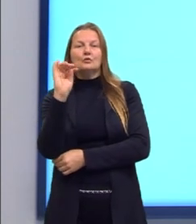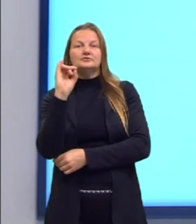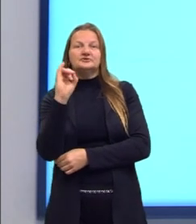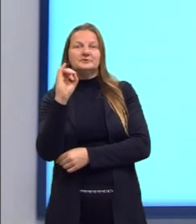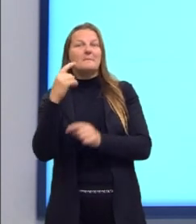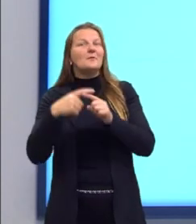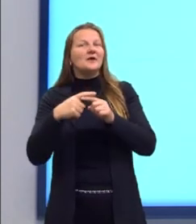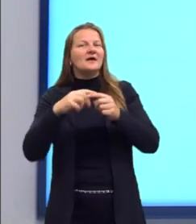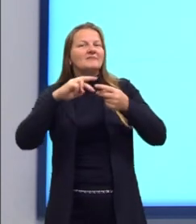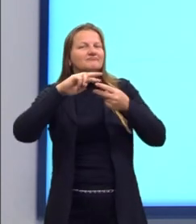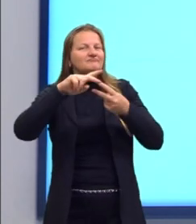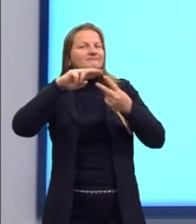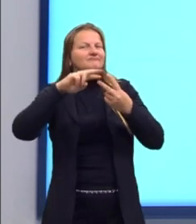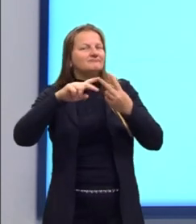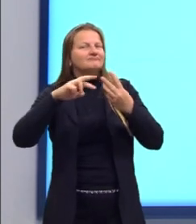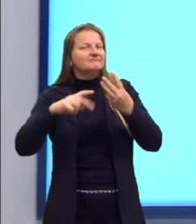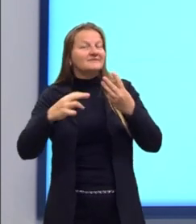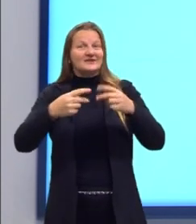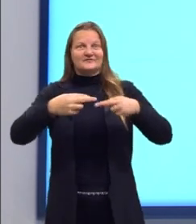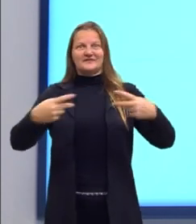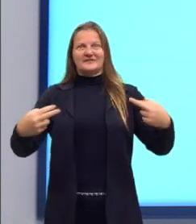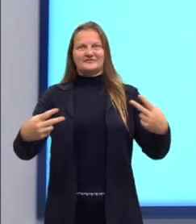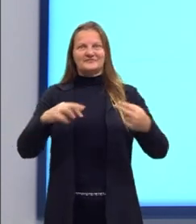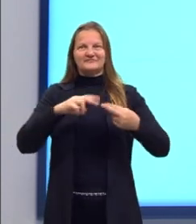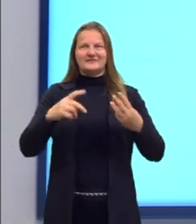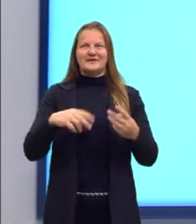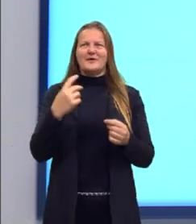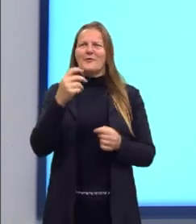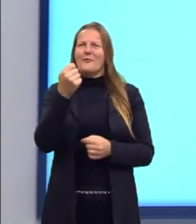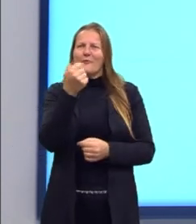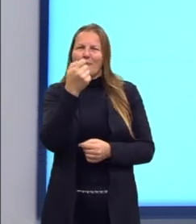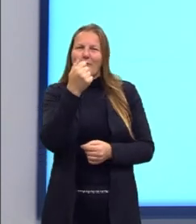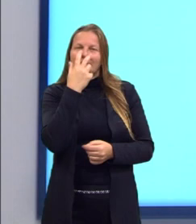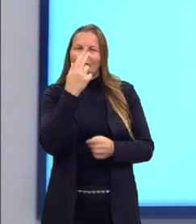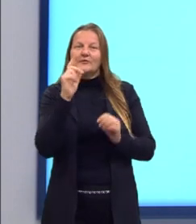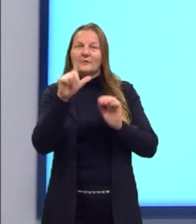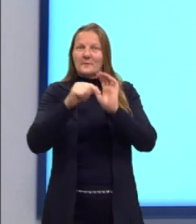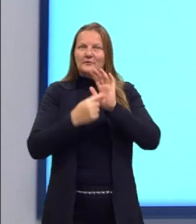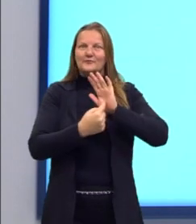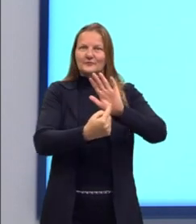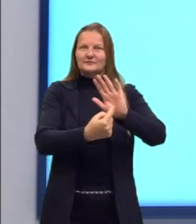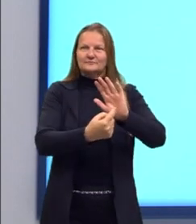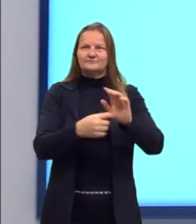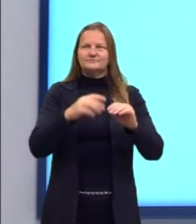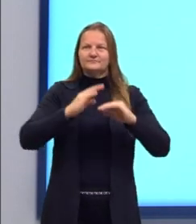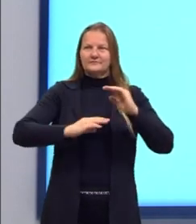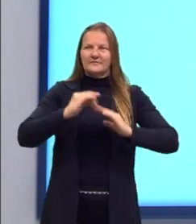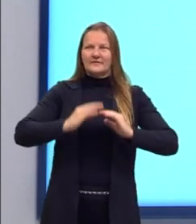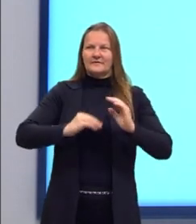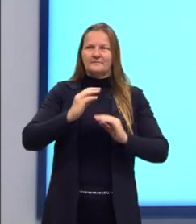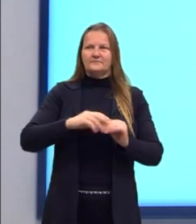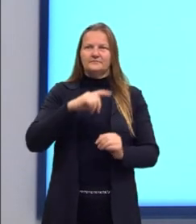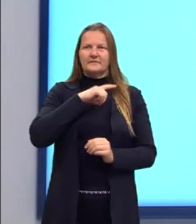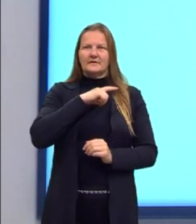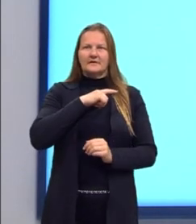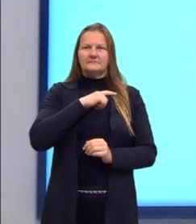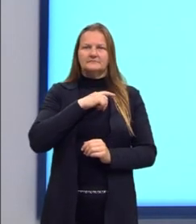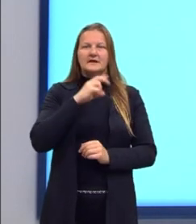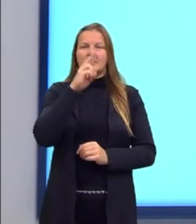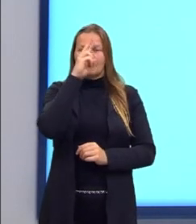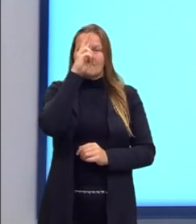tá esse aqui em específico que é bem parecido com o que eu vou mostrar depois para vocês ele é